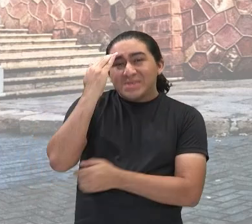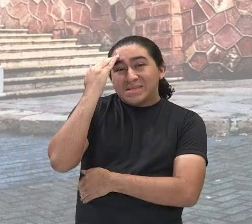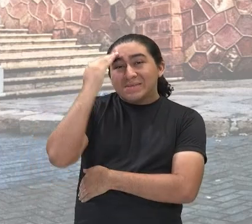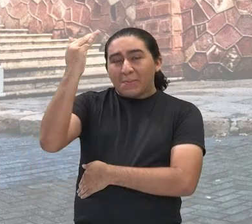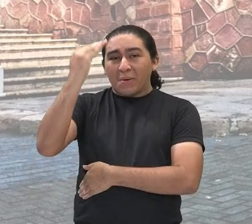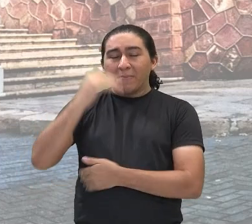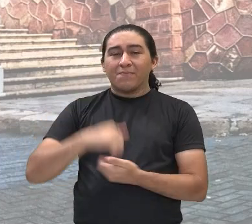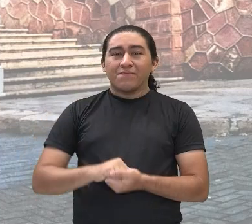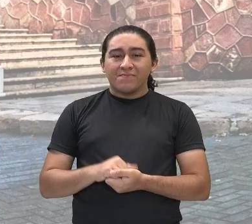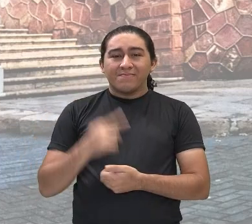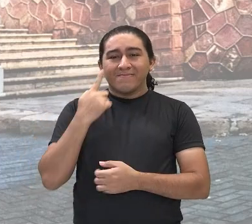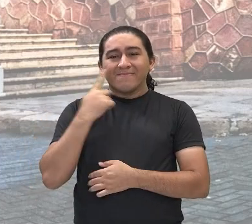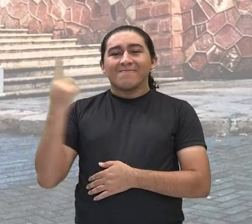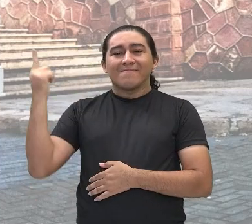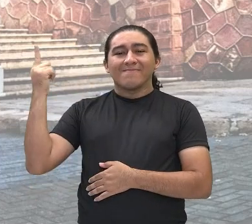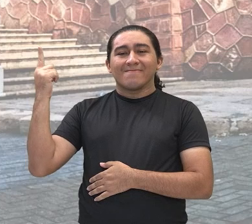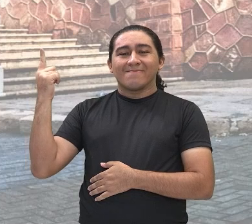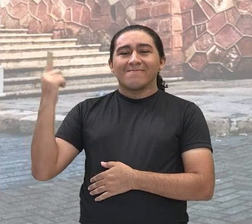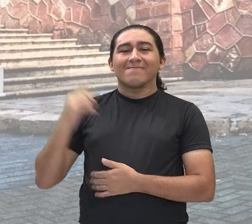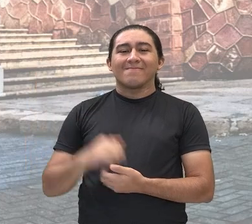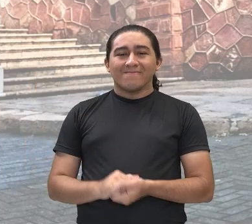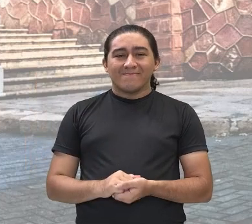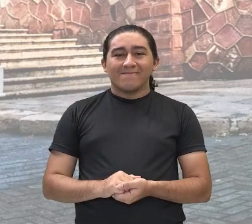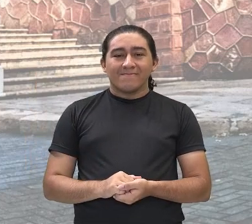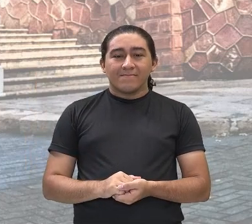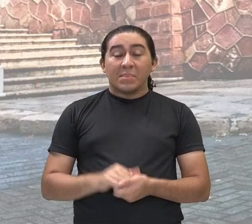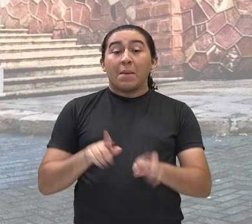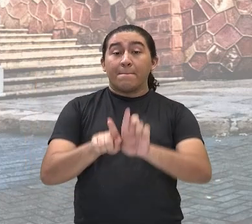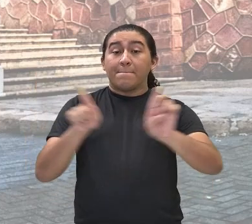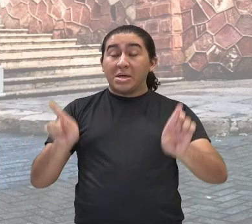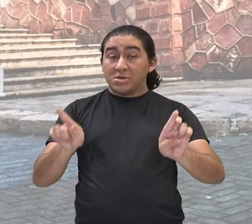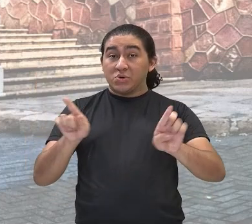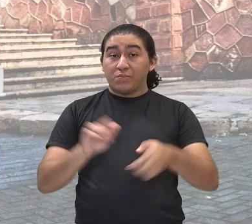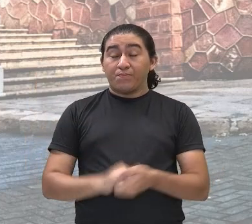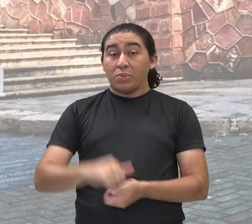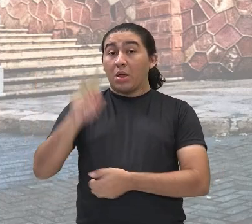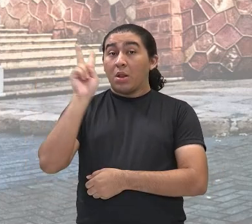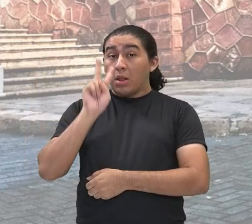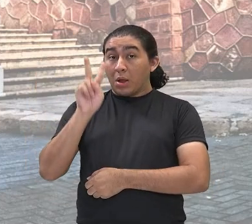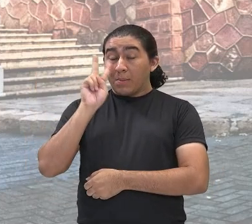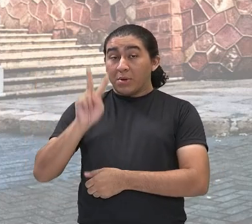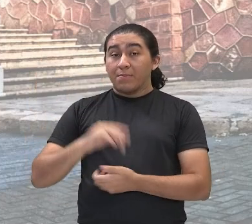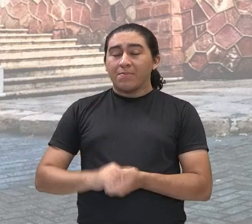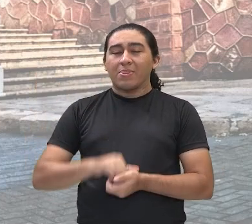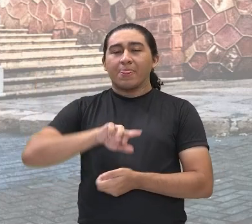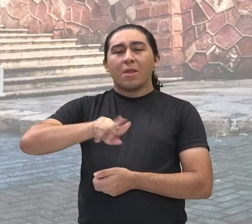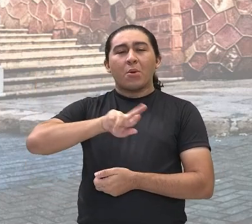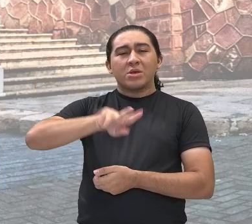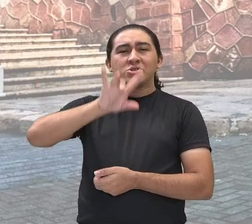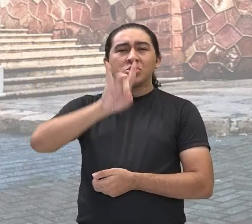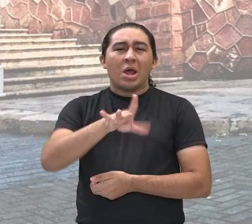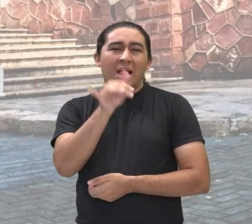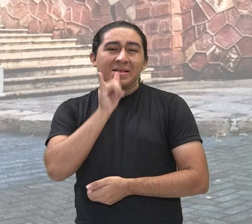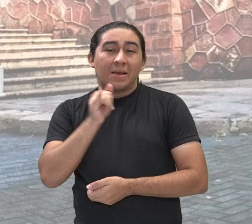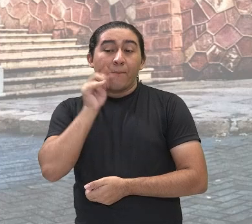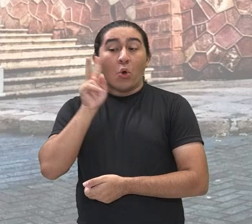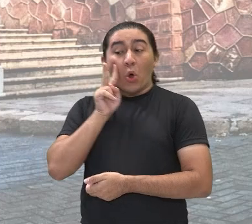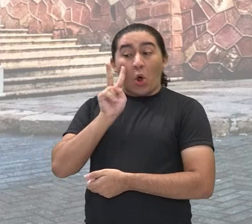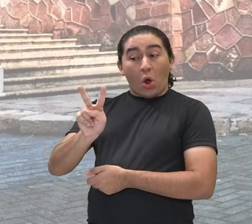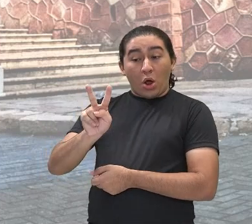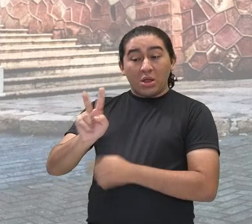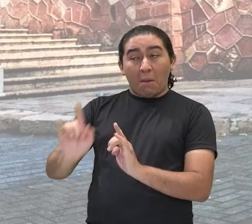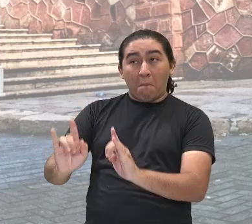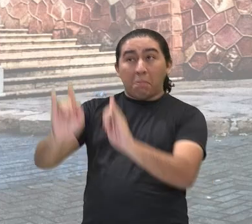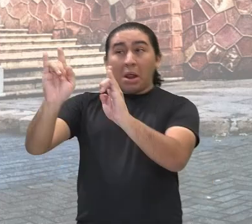o nosso teatro amazônico. Só que aqui, lembrando que não é olhar para o teatro